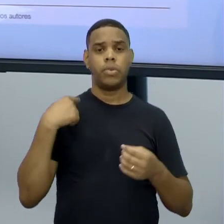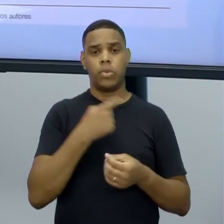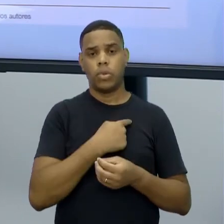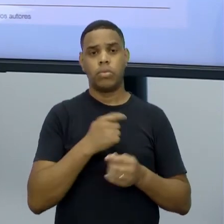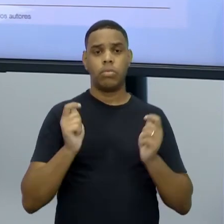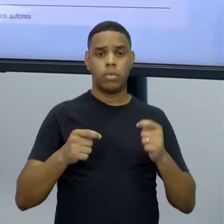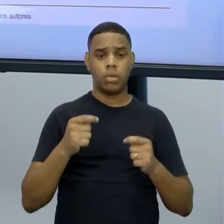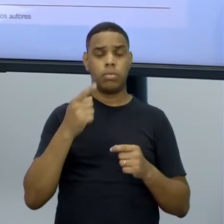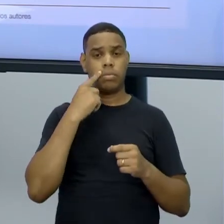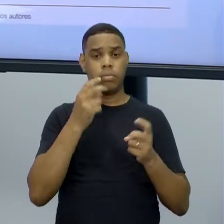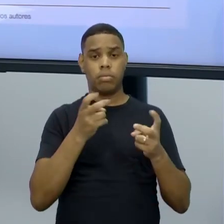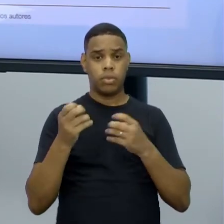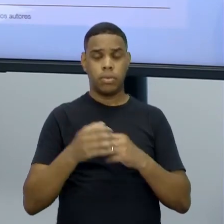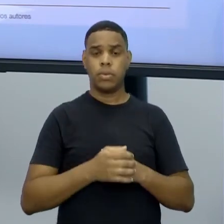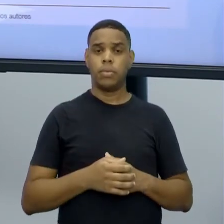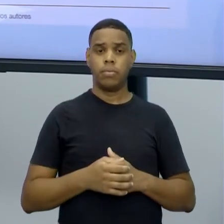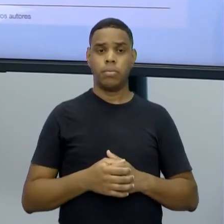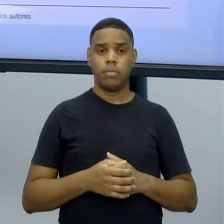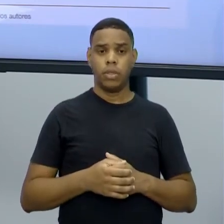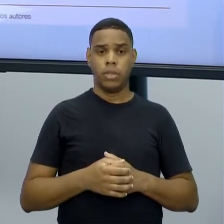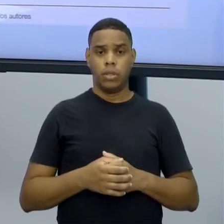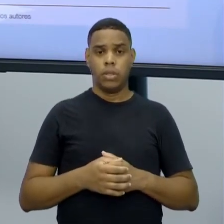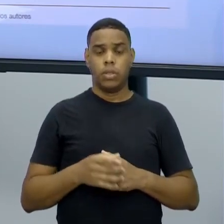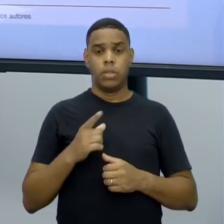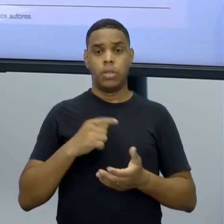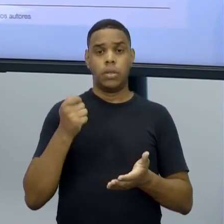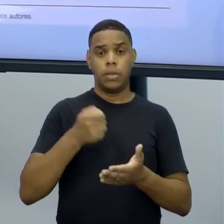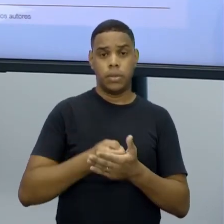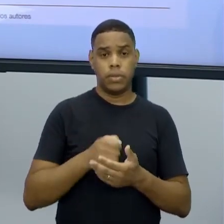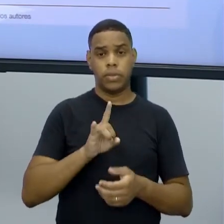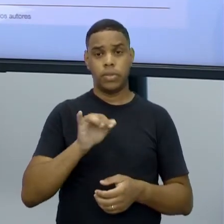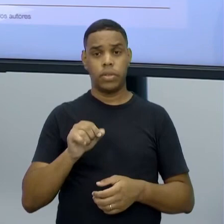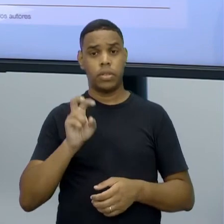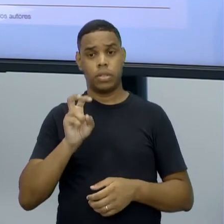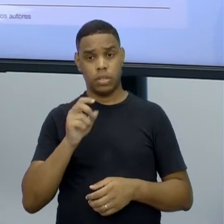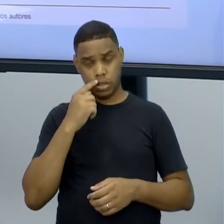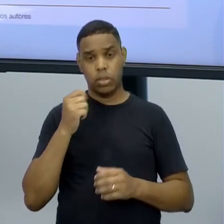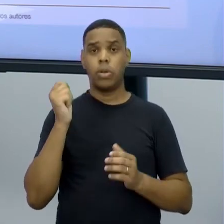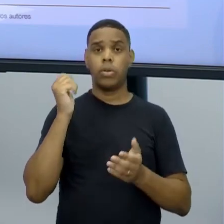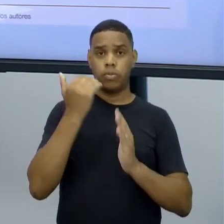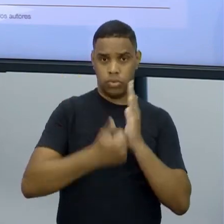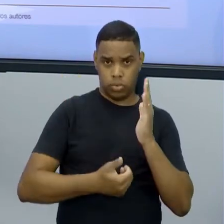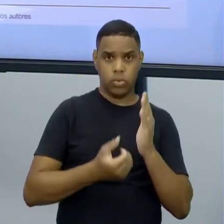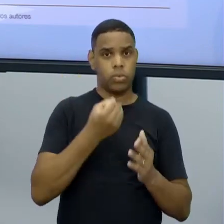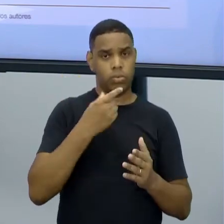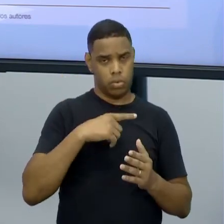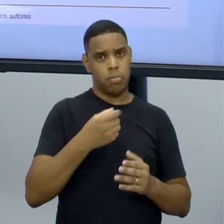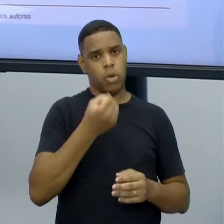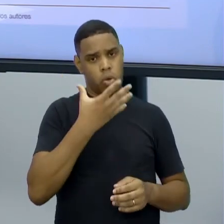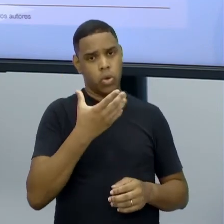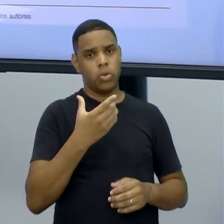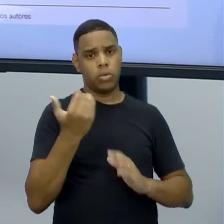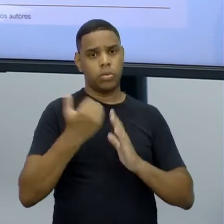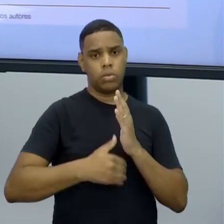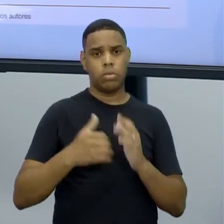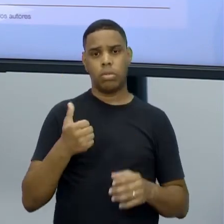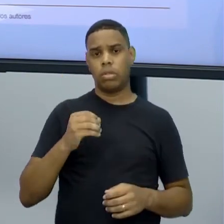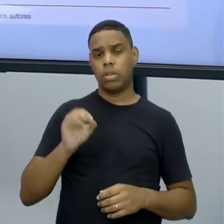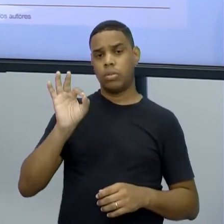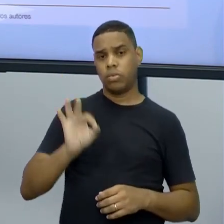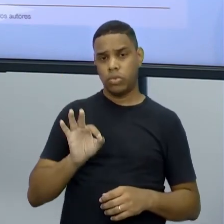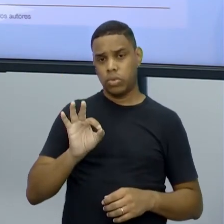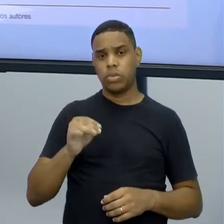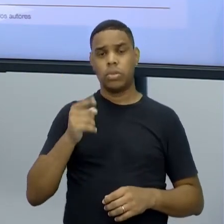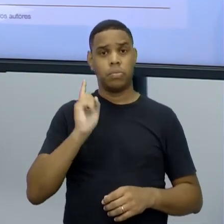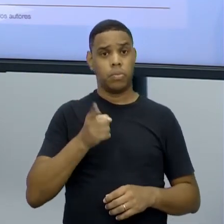pode levar em consideração. O pagamento 5/11 eu vou ter desconto, isso é bom. Desconto de 10% no